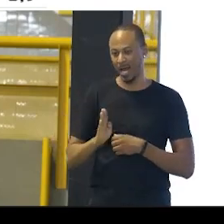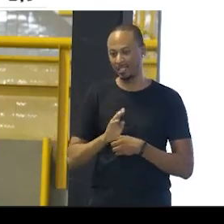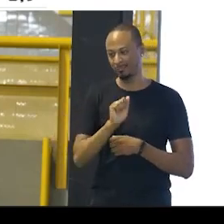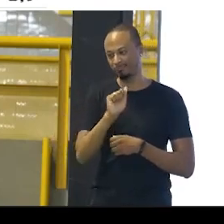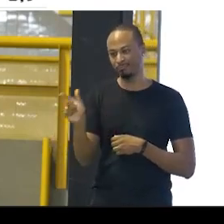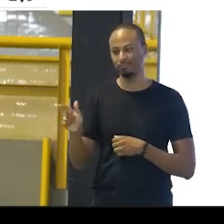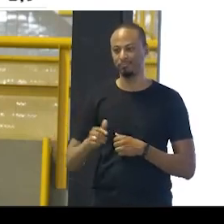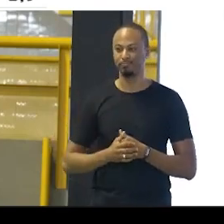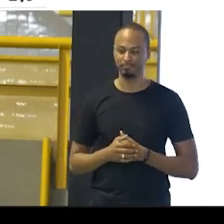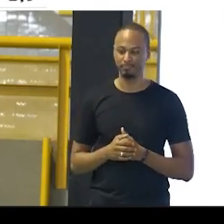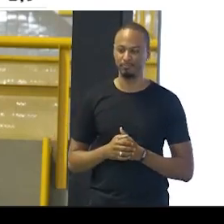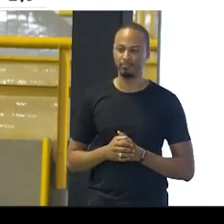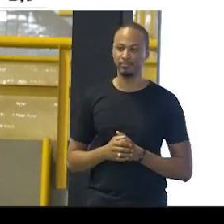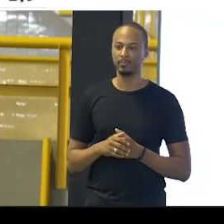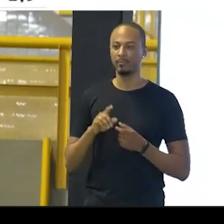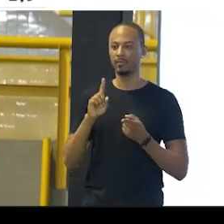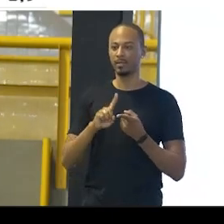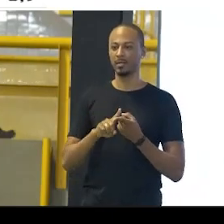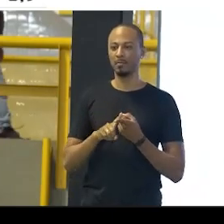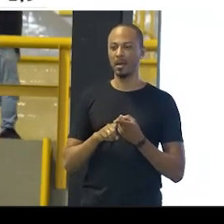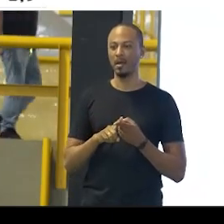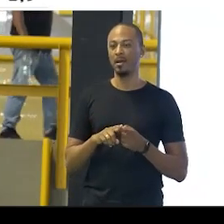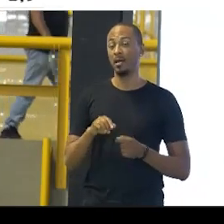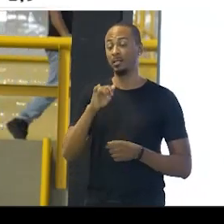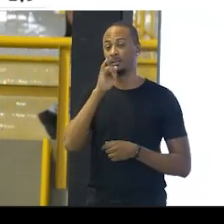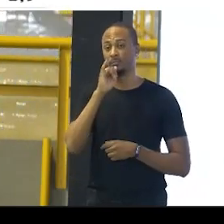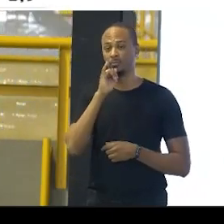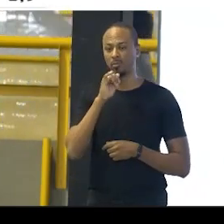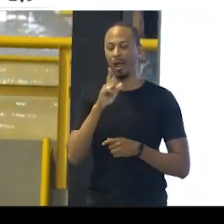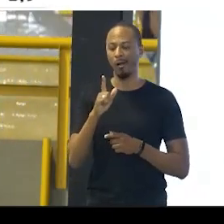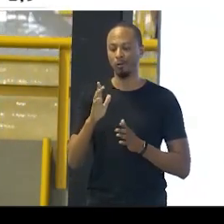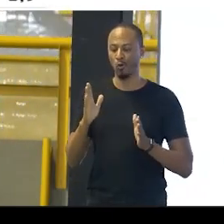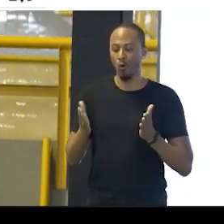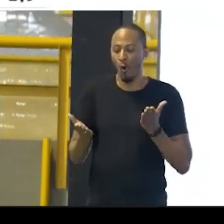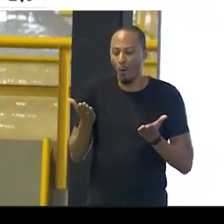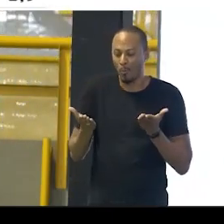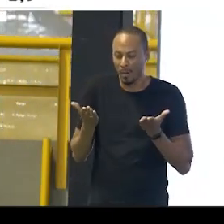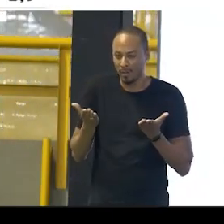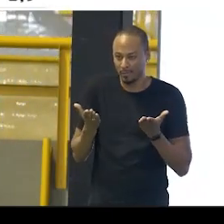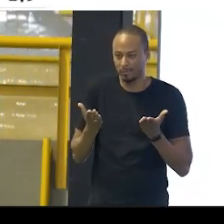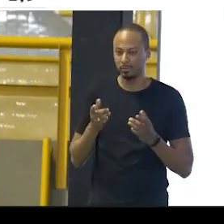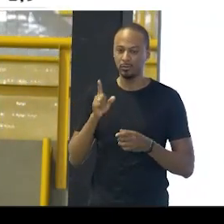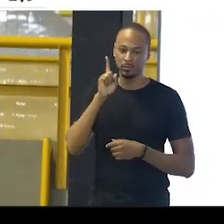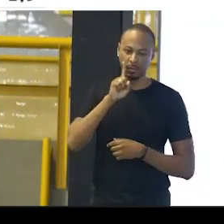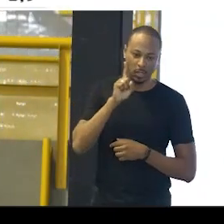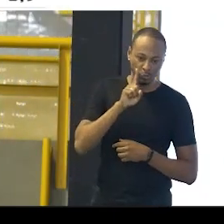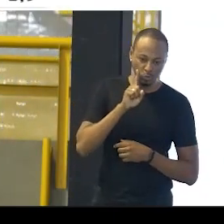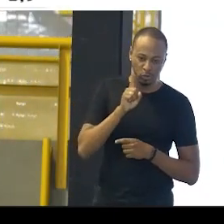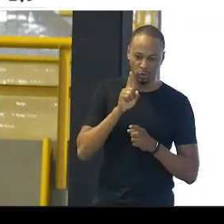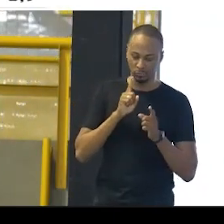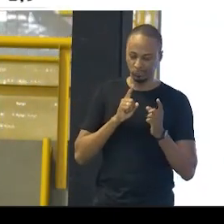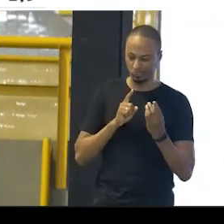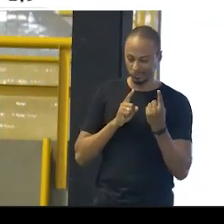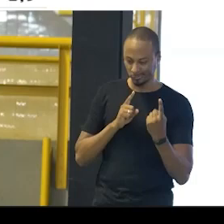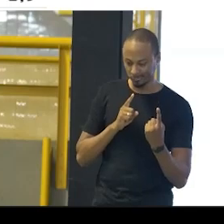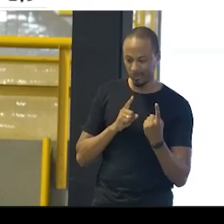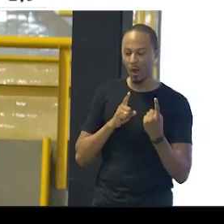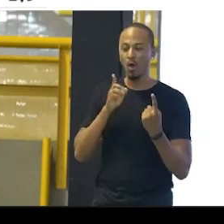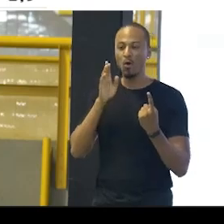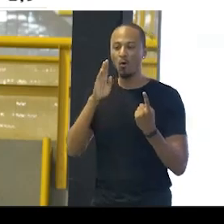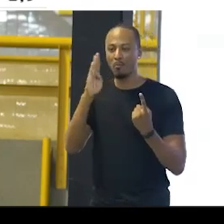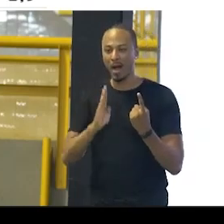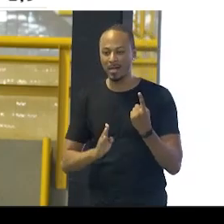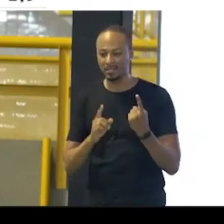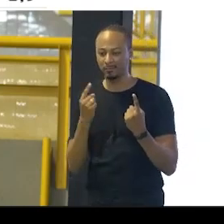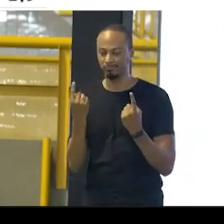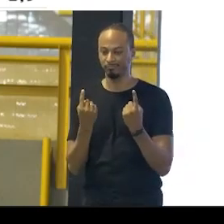economia norte-americana comparativamente com a nossa. Certo? E consumo energético é um dado importante para a